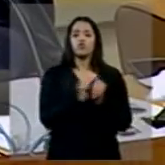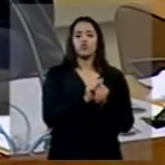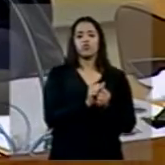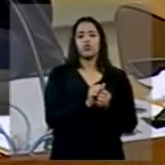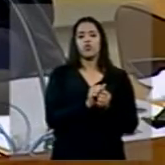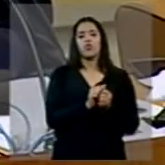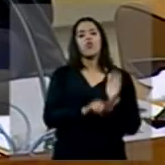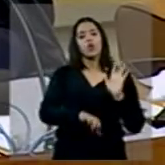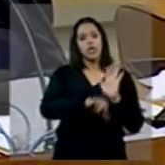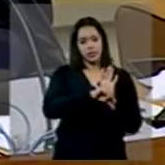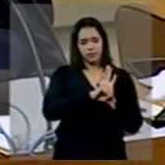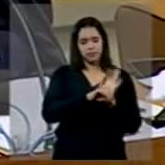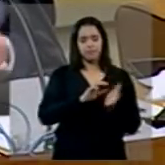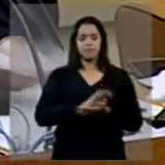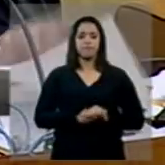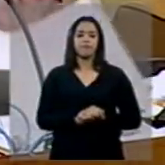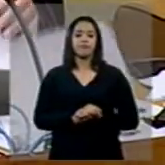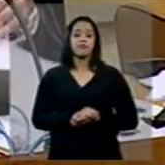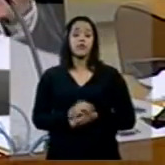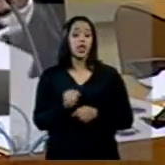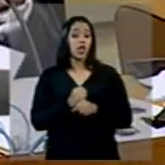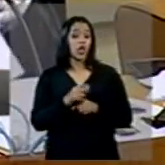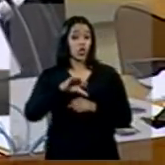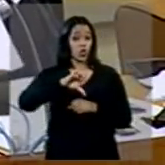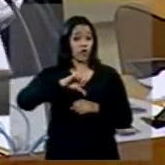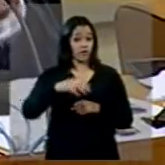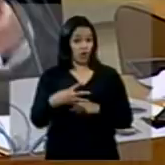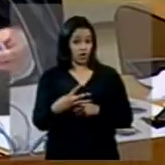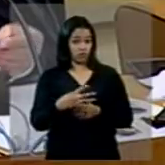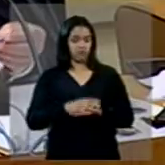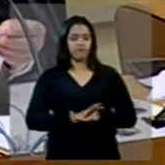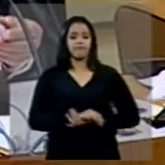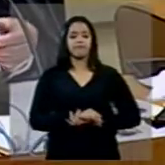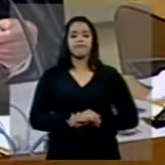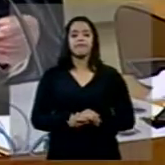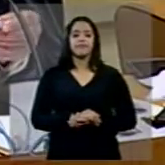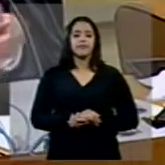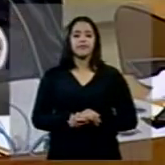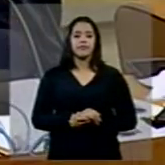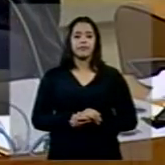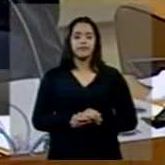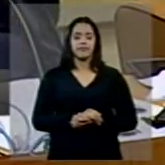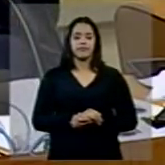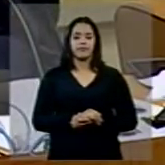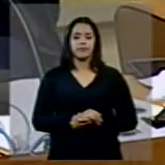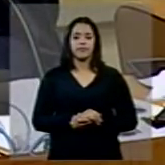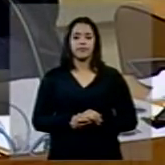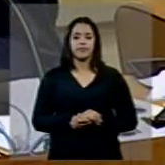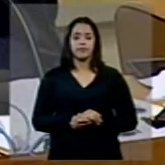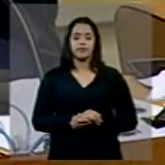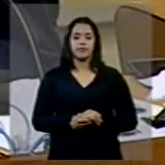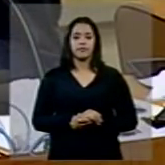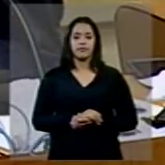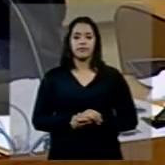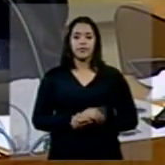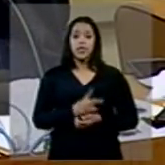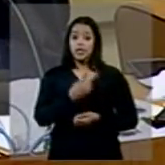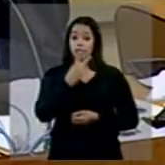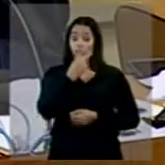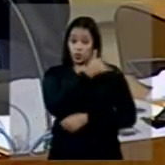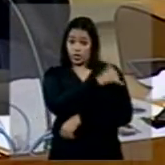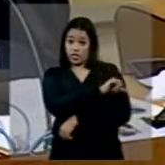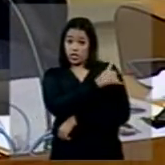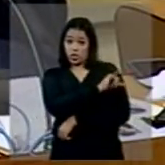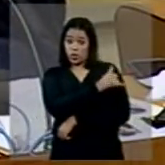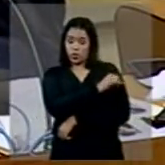organizado. 1994. Ainda 1994. O Corregedor Eleitoral do Rio de Janeiro,